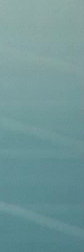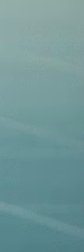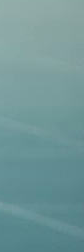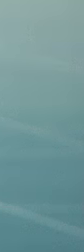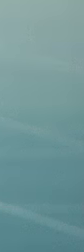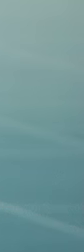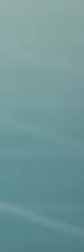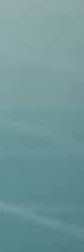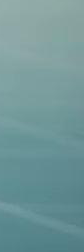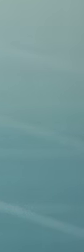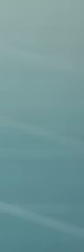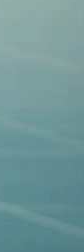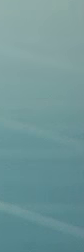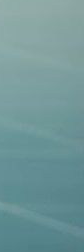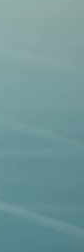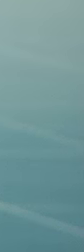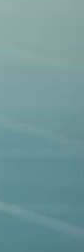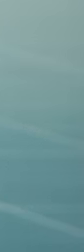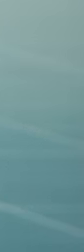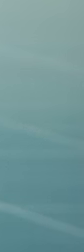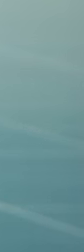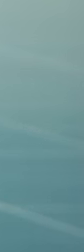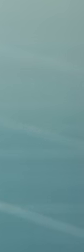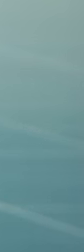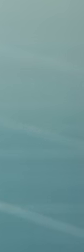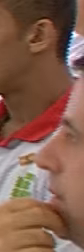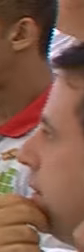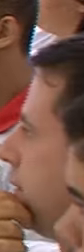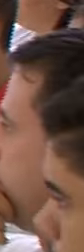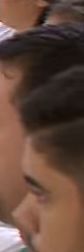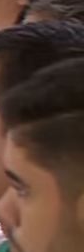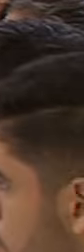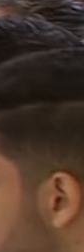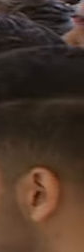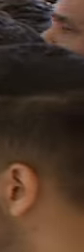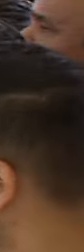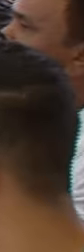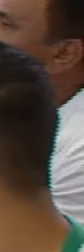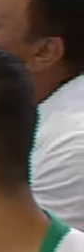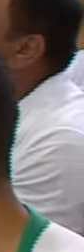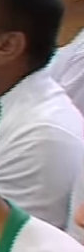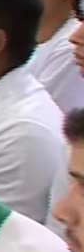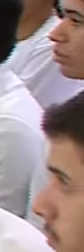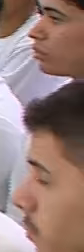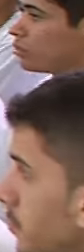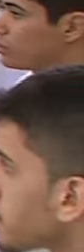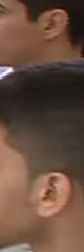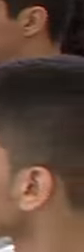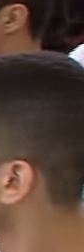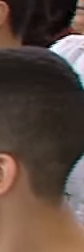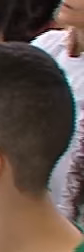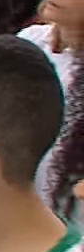ministros, senhores ministros, estudantes do Senai, medalhistas, estudantes do Pronatec,